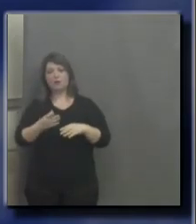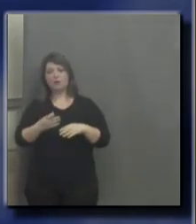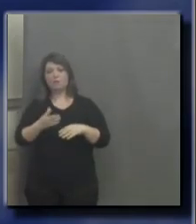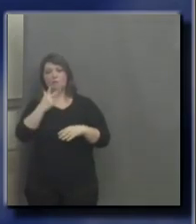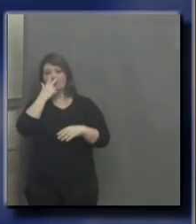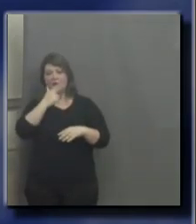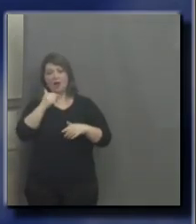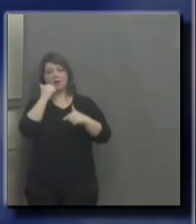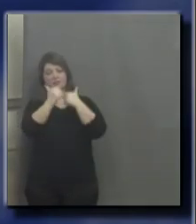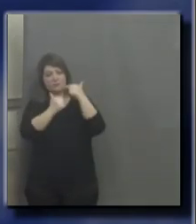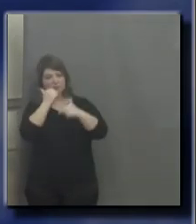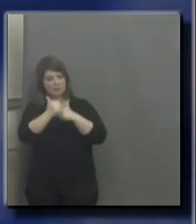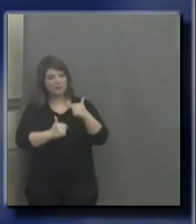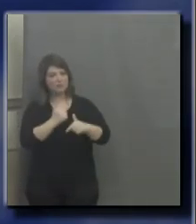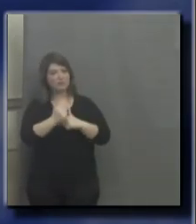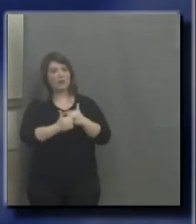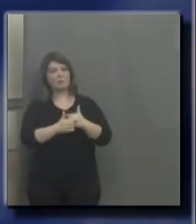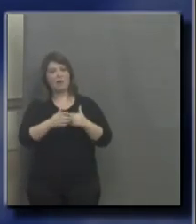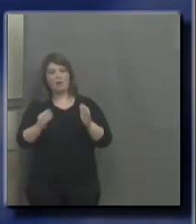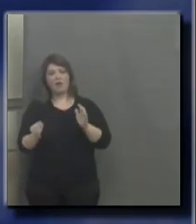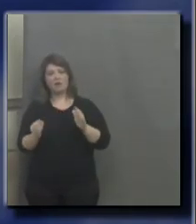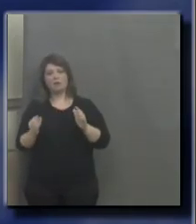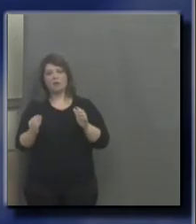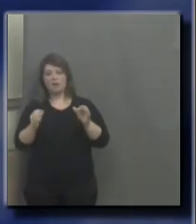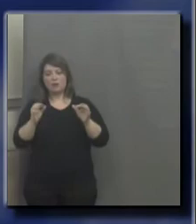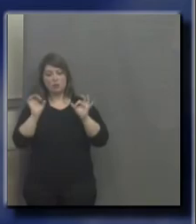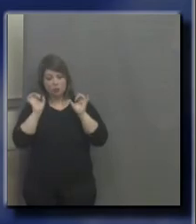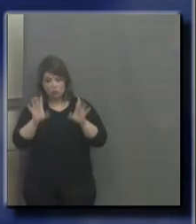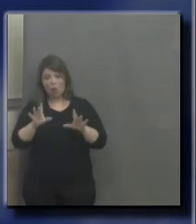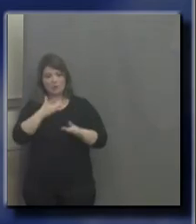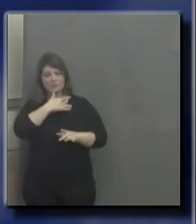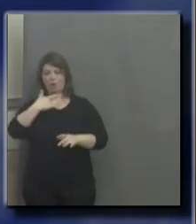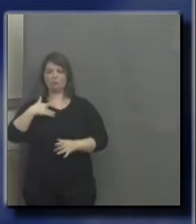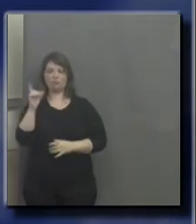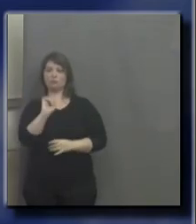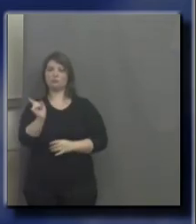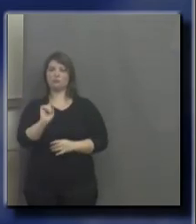de atuação profissional não se restringe à saúde. Tá?